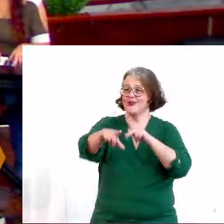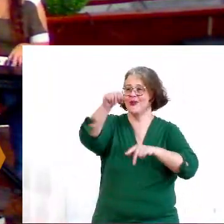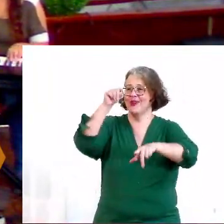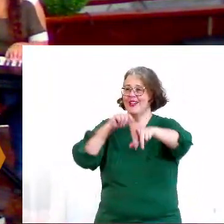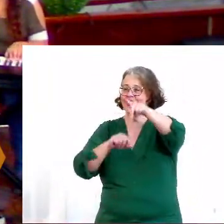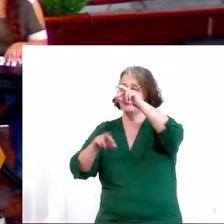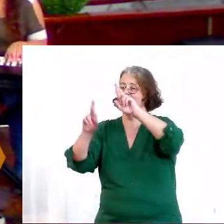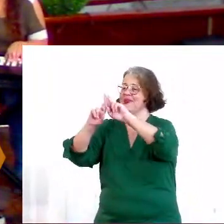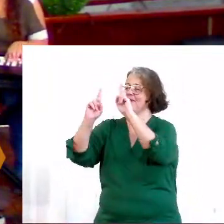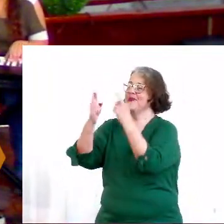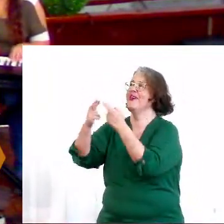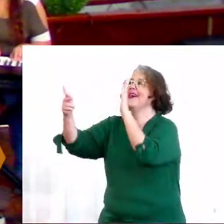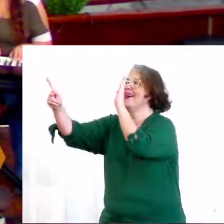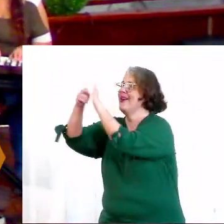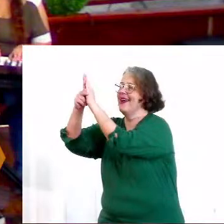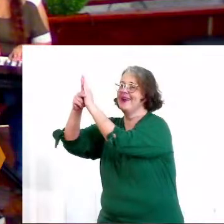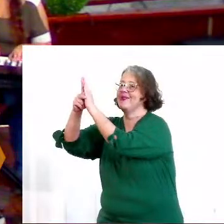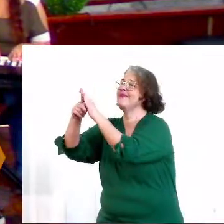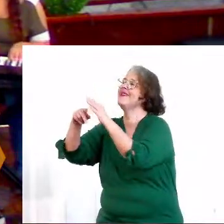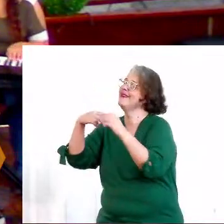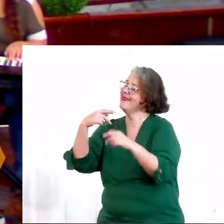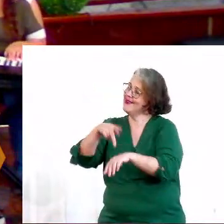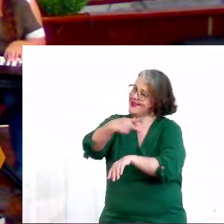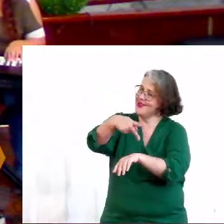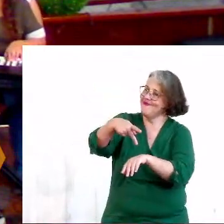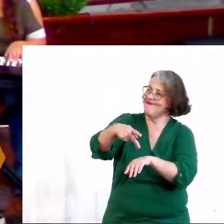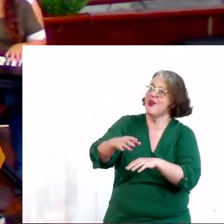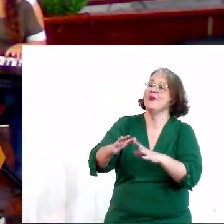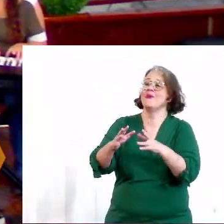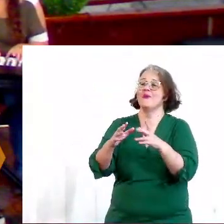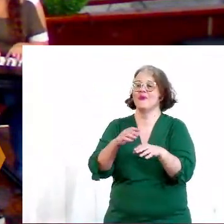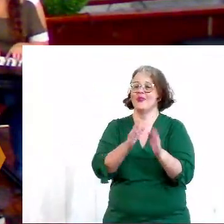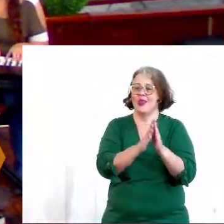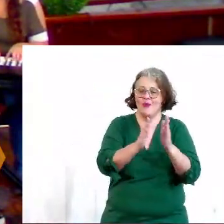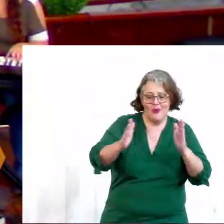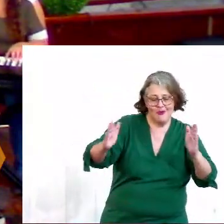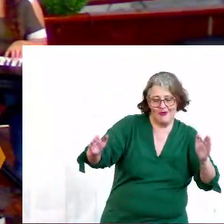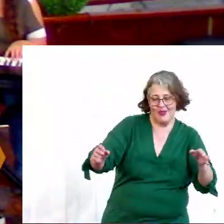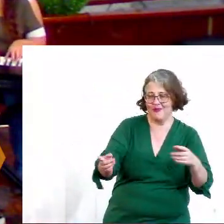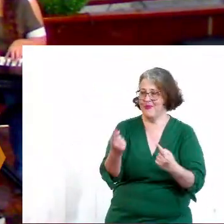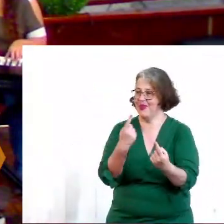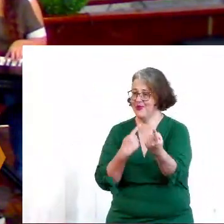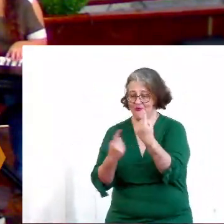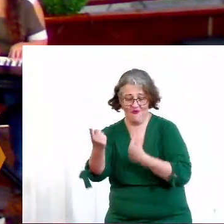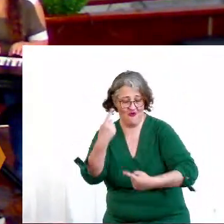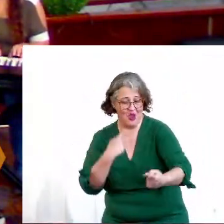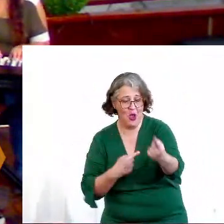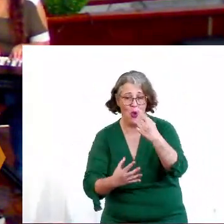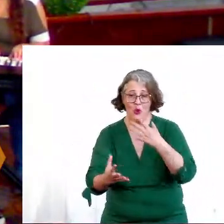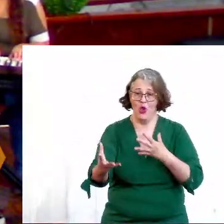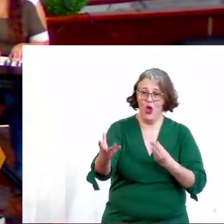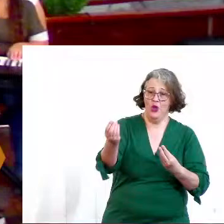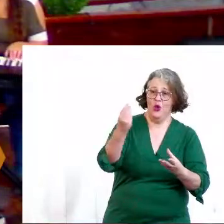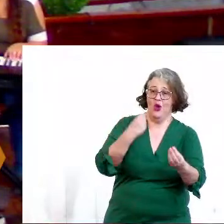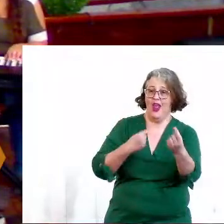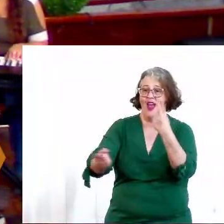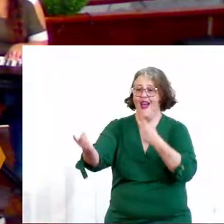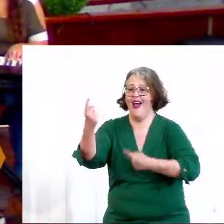Povo escolhido, Teu reino e nação, no tempo e no espaço, irão